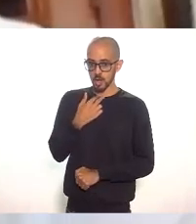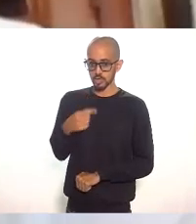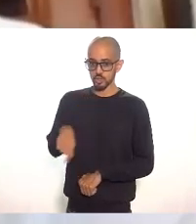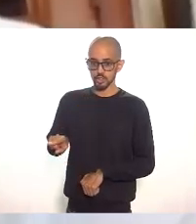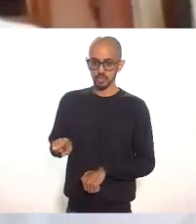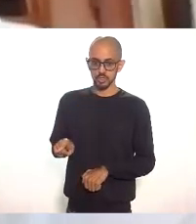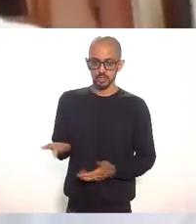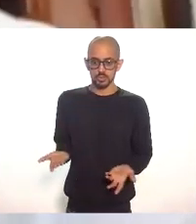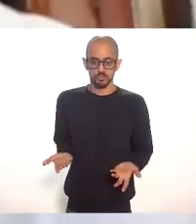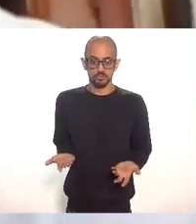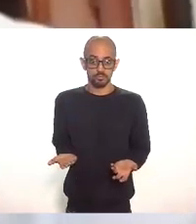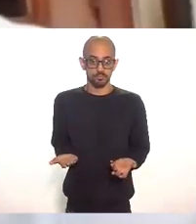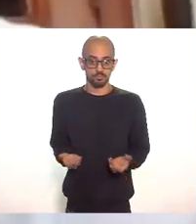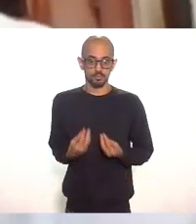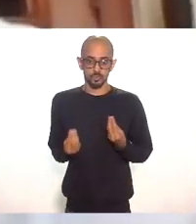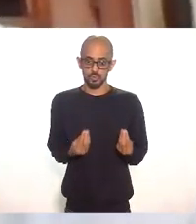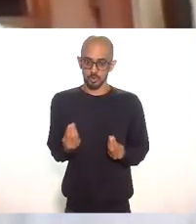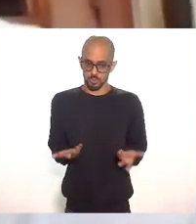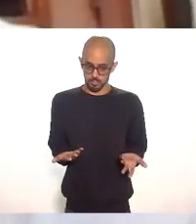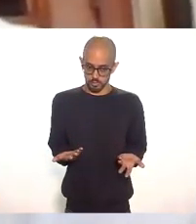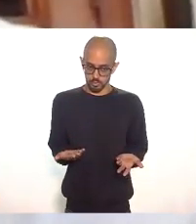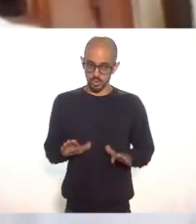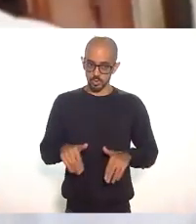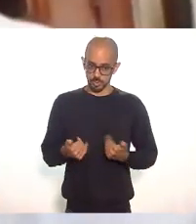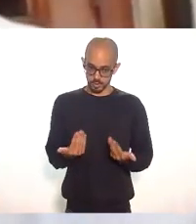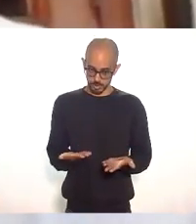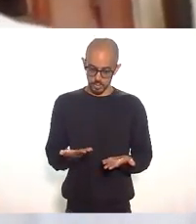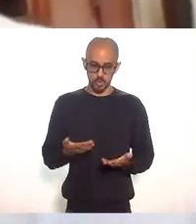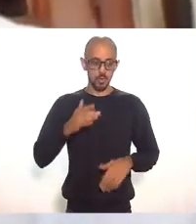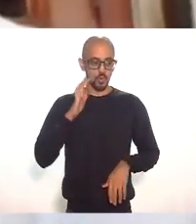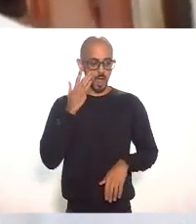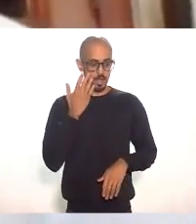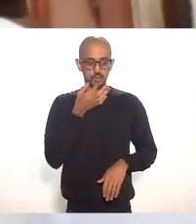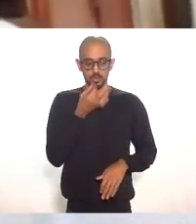à escola, indo estudar. Então, eu acho que